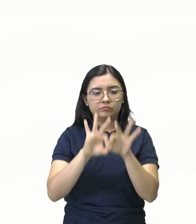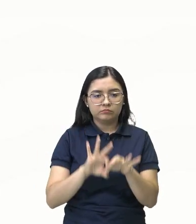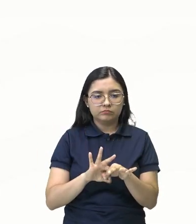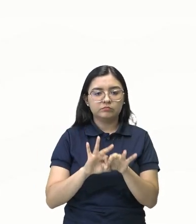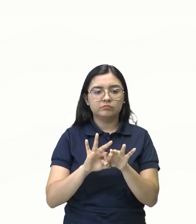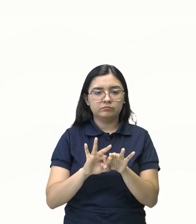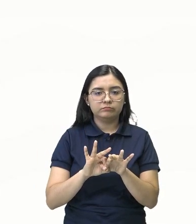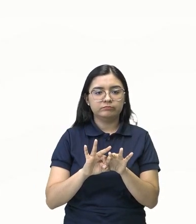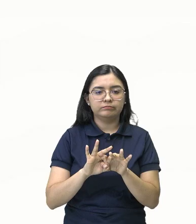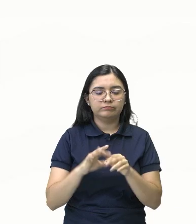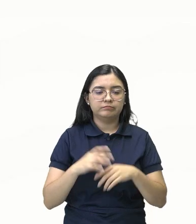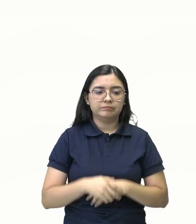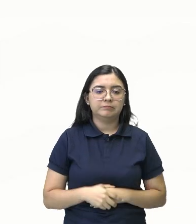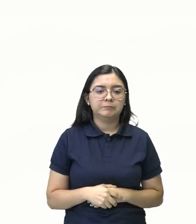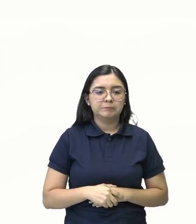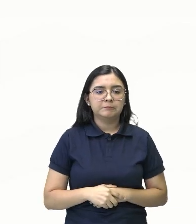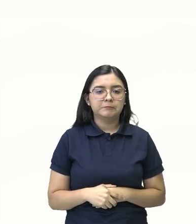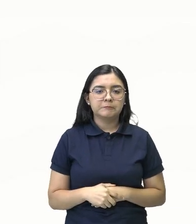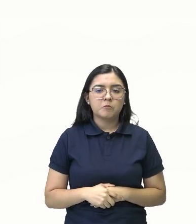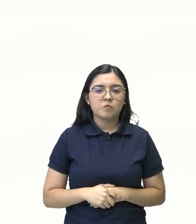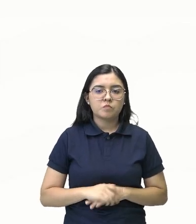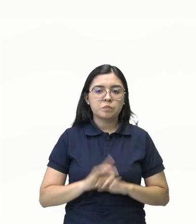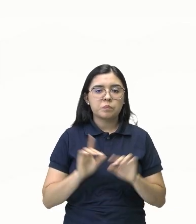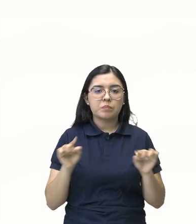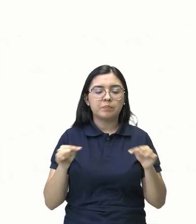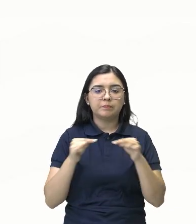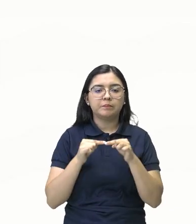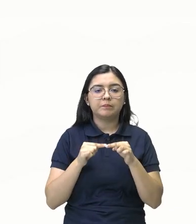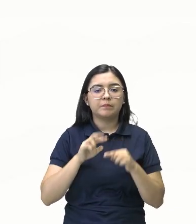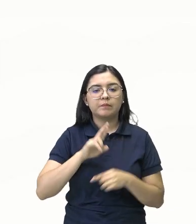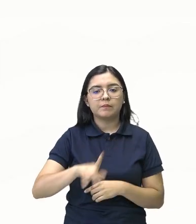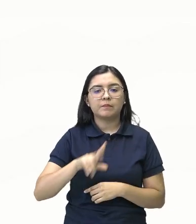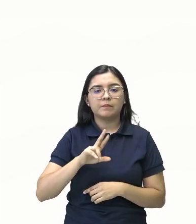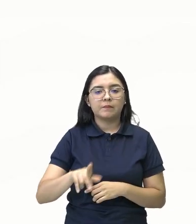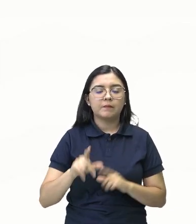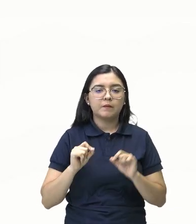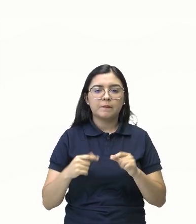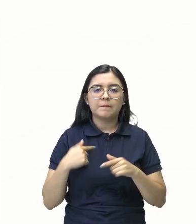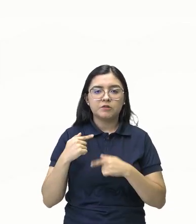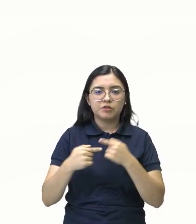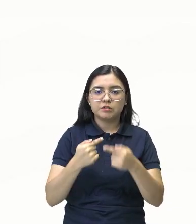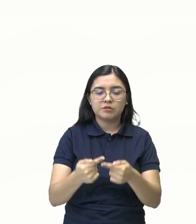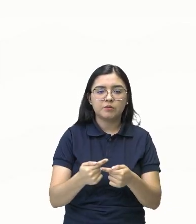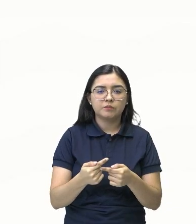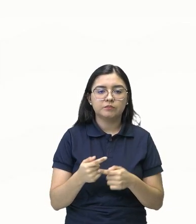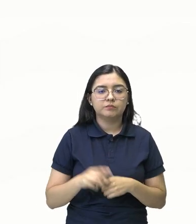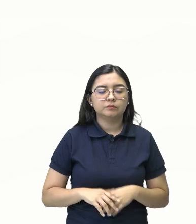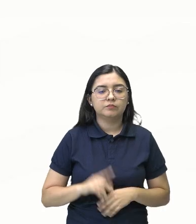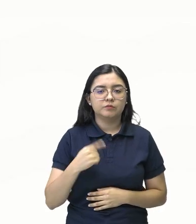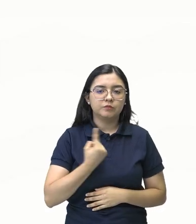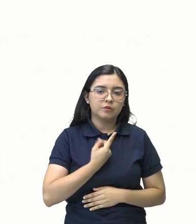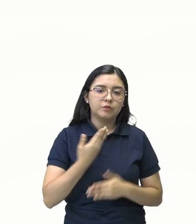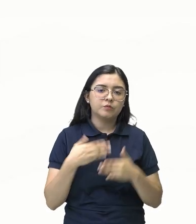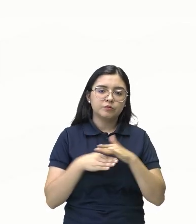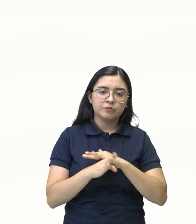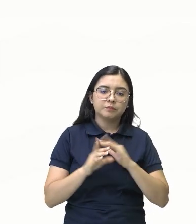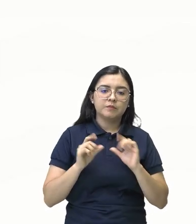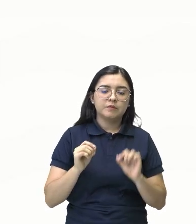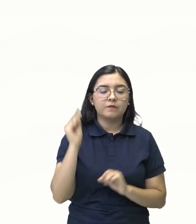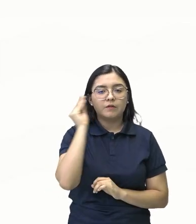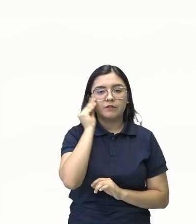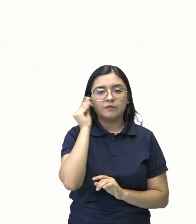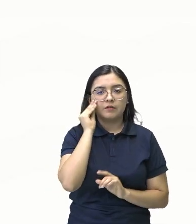genético de forma vertical, ou seja, não está acontecendo de uma geração para outra, como nós costumamos a ver